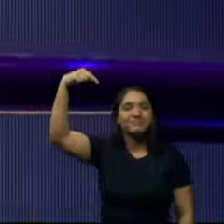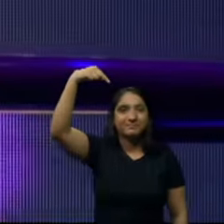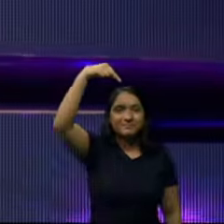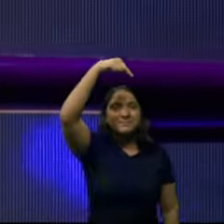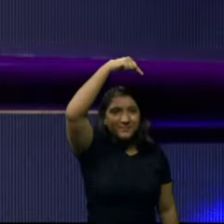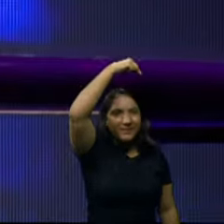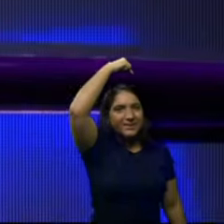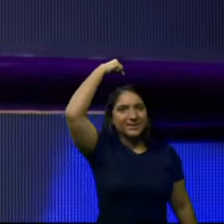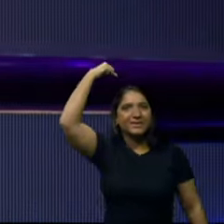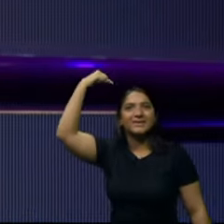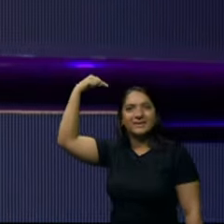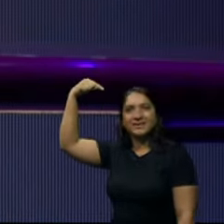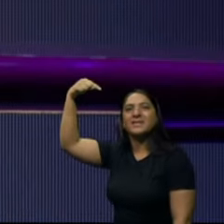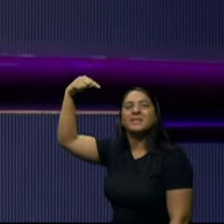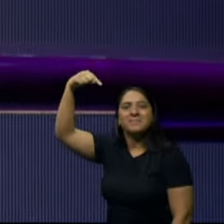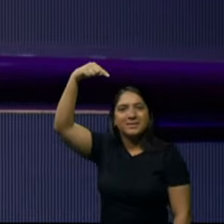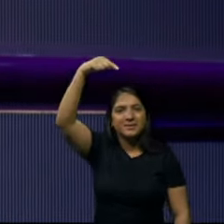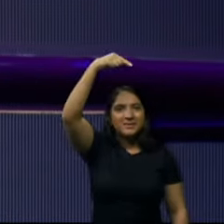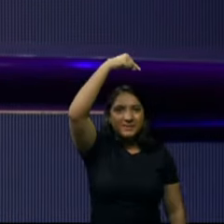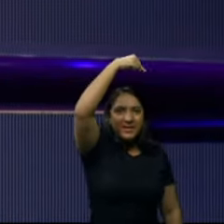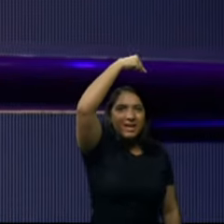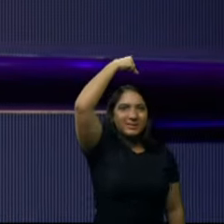E aí